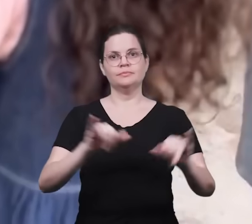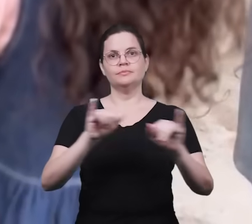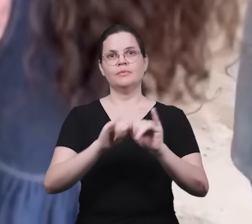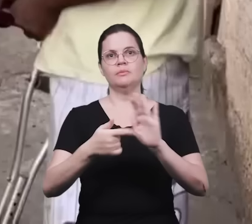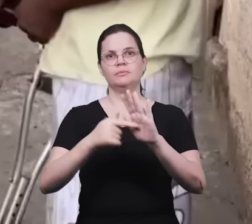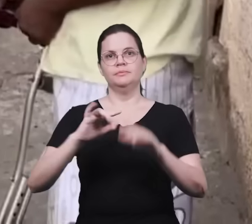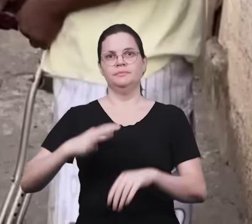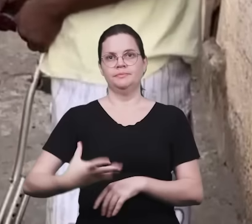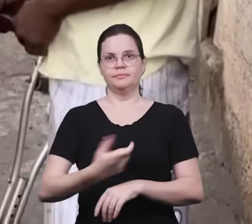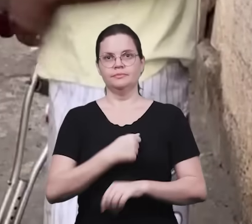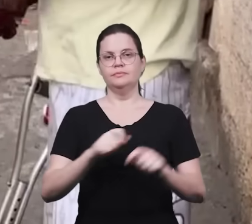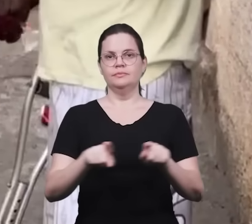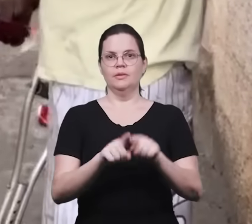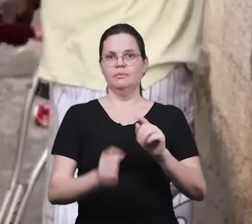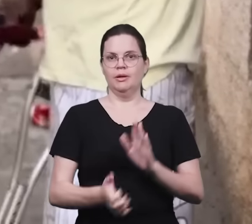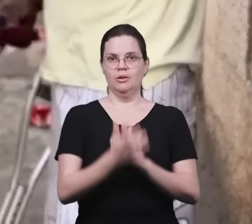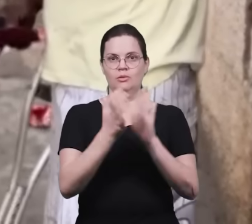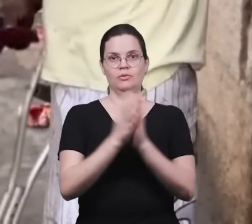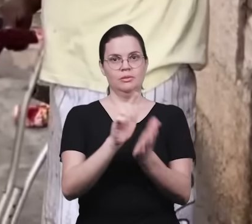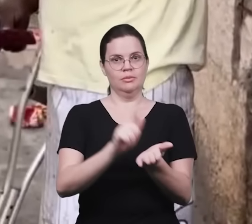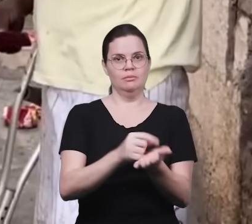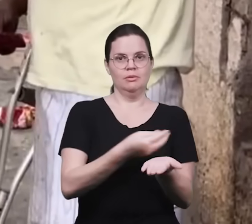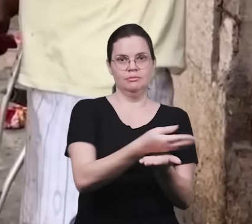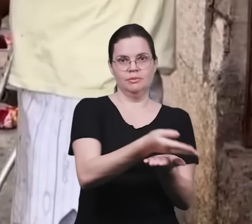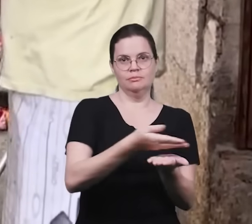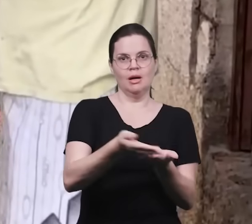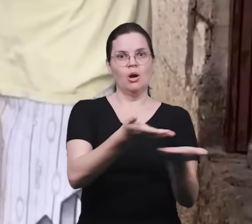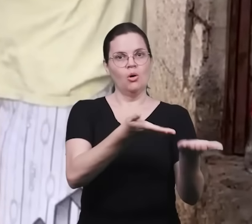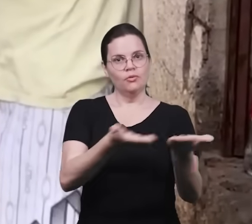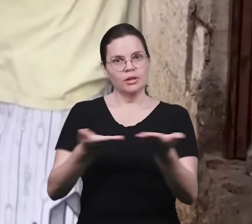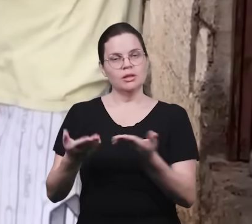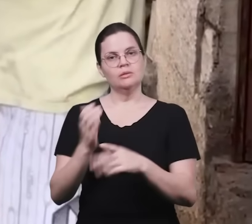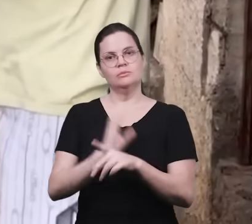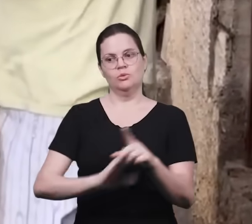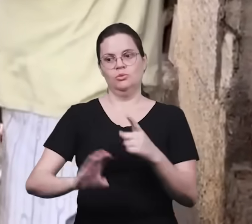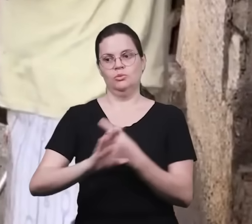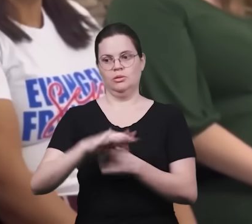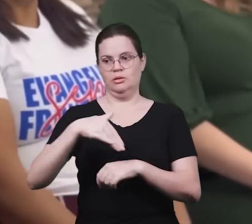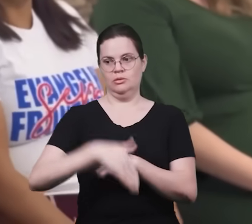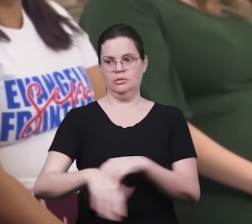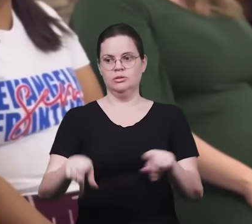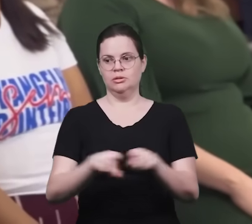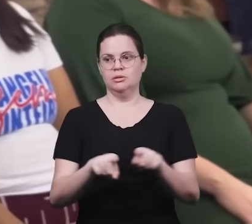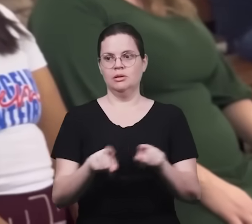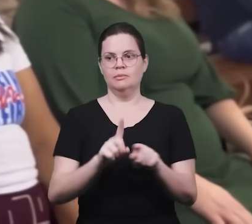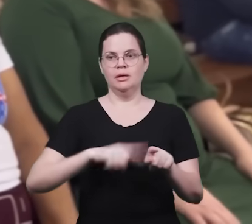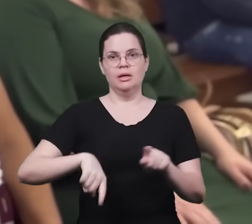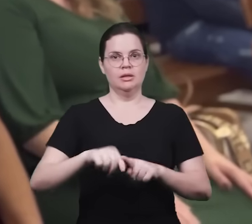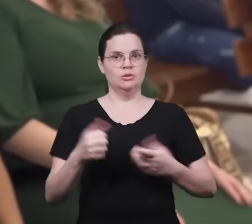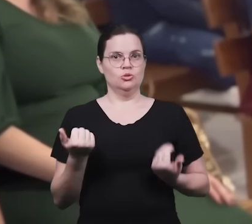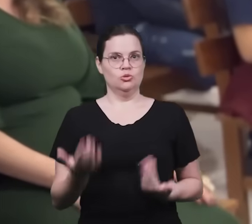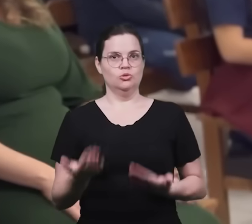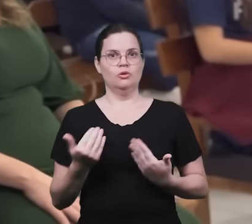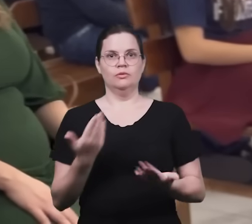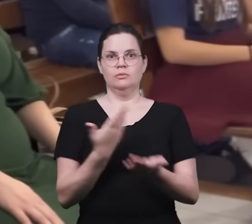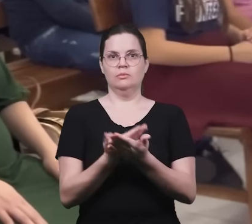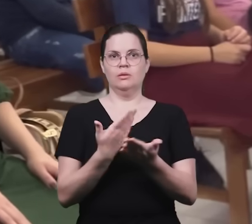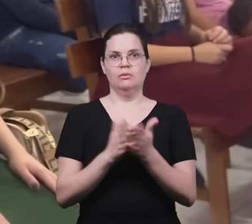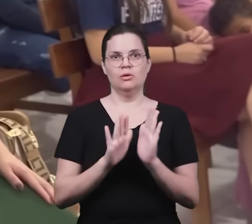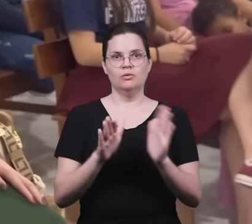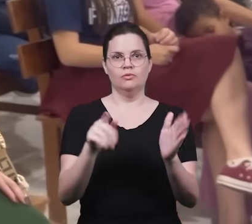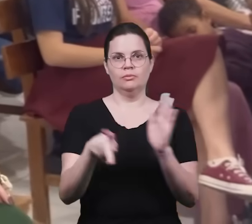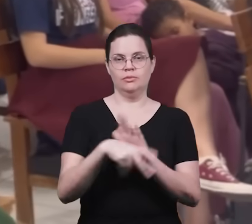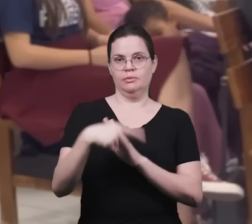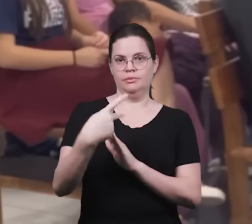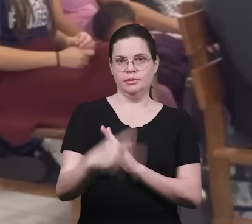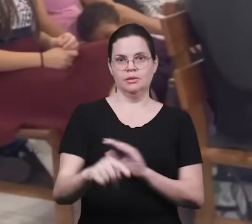da salvação com louvores e distribuição de convites. Os jovens participaram também de uma aula voltada especialmente para eles,